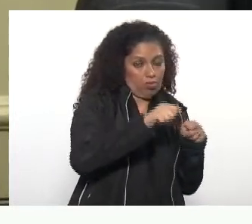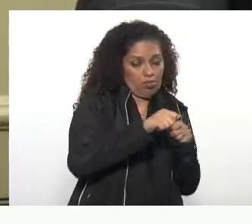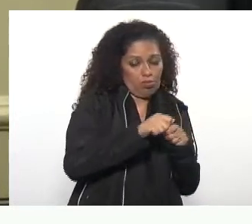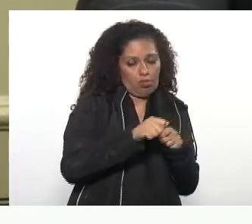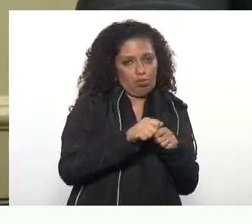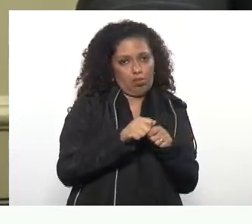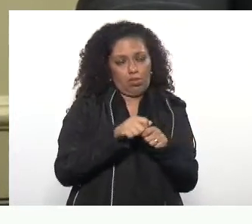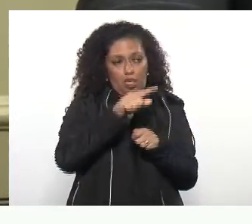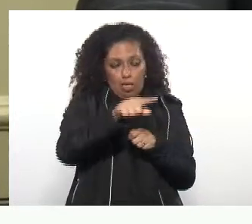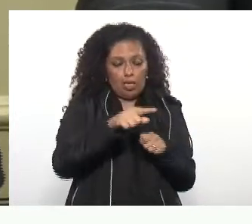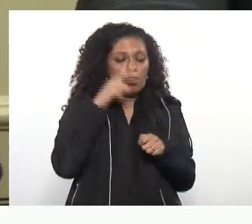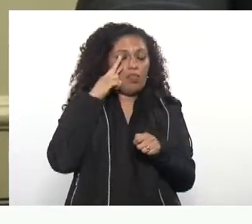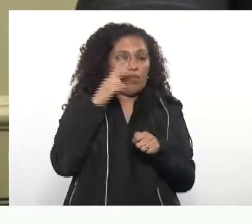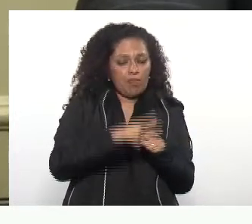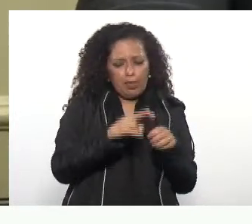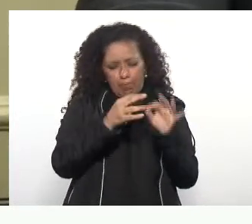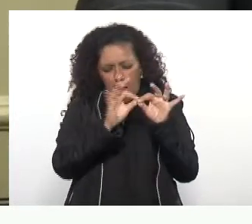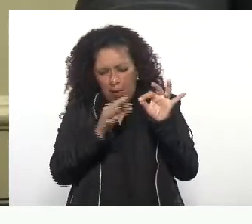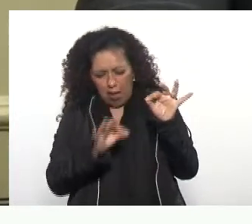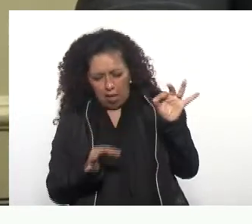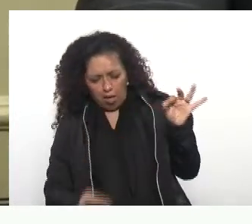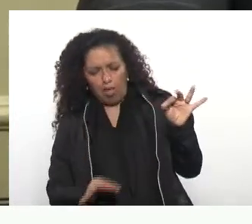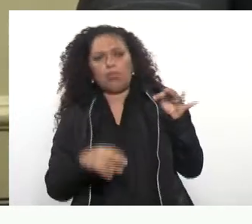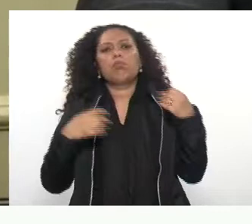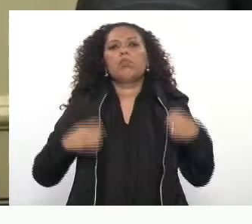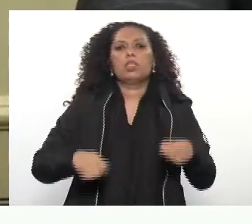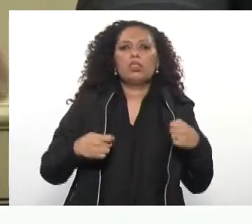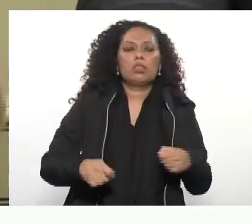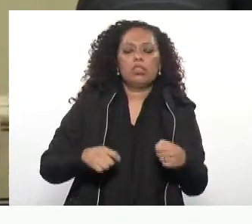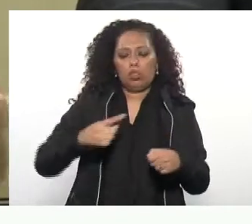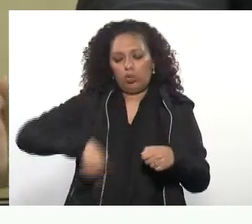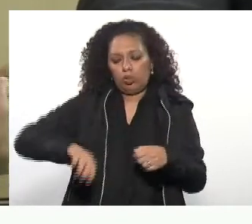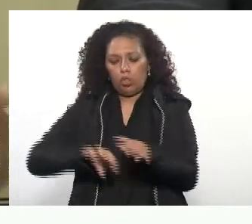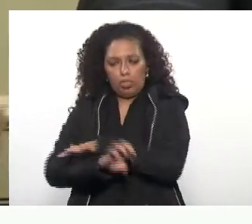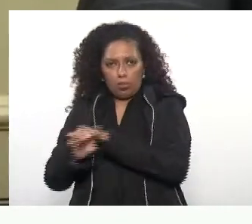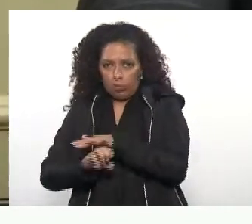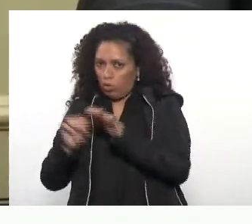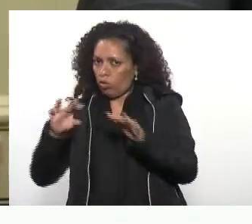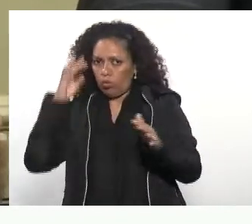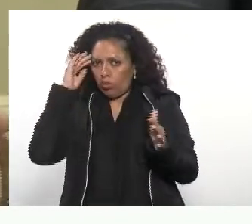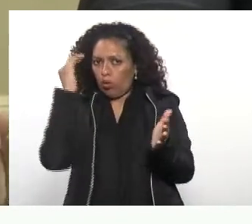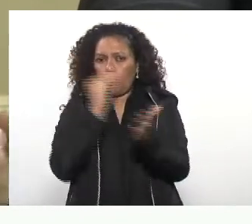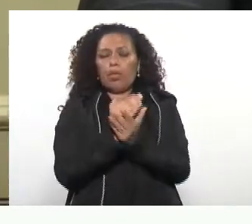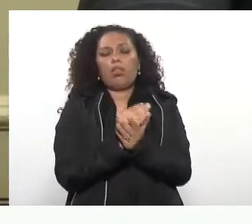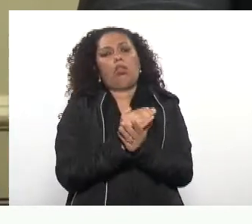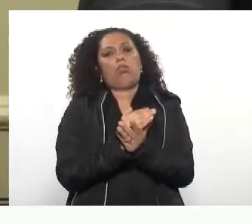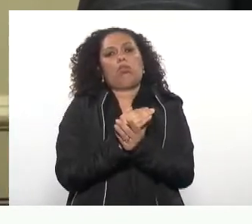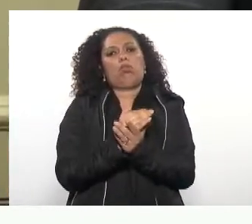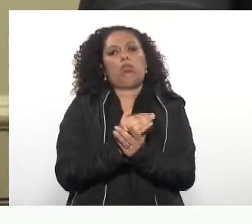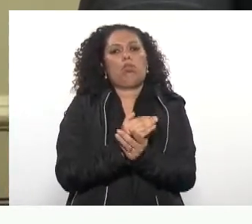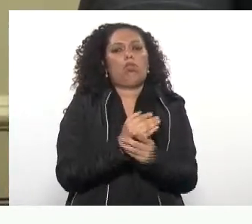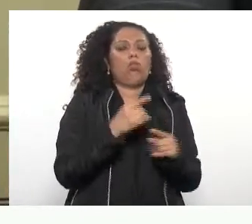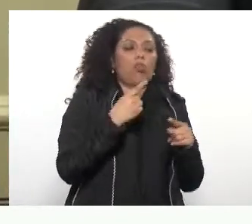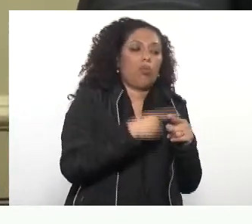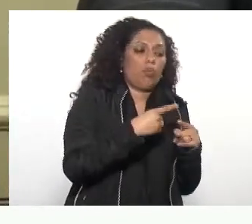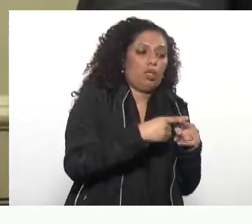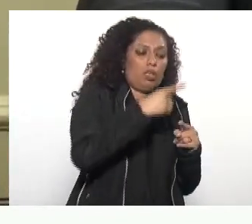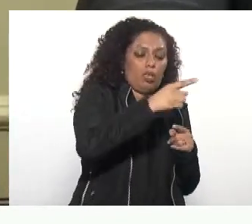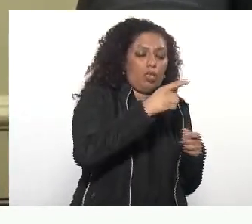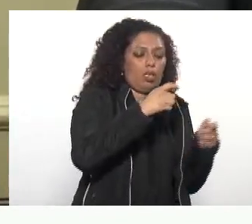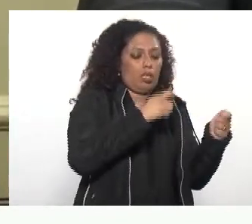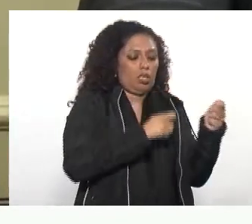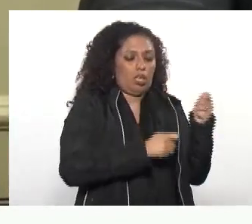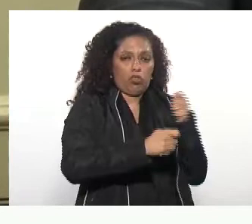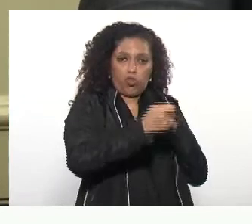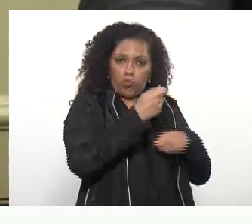que sopesar o desdobramento para que um ato isolado possa não vir a comprometer o objetivo